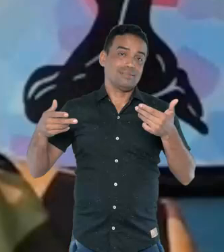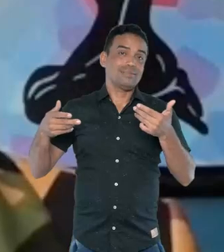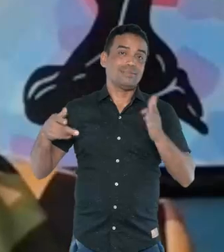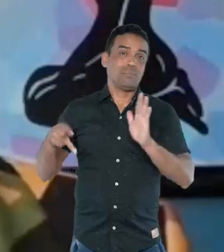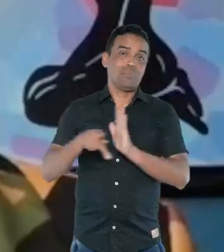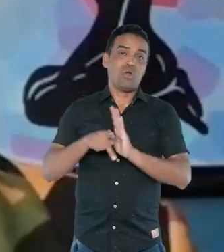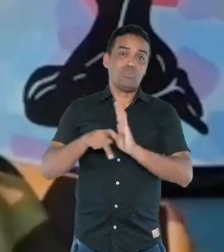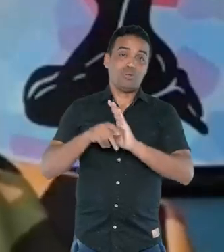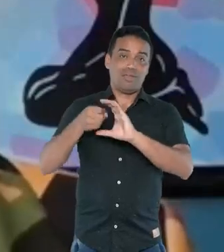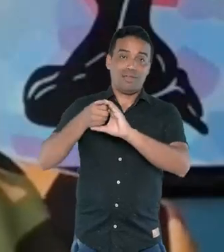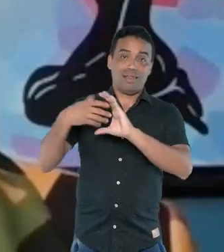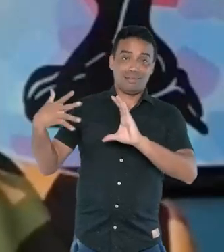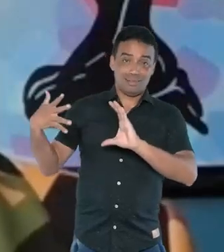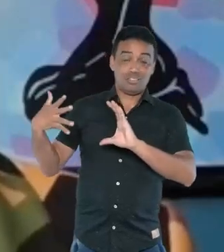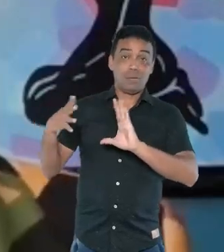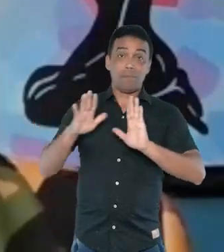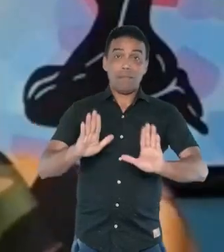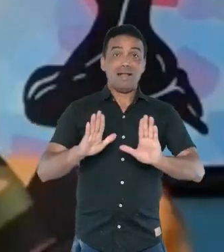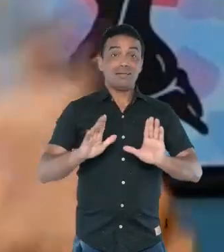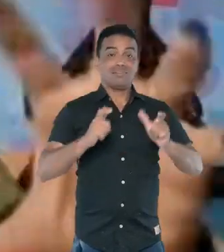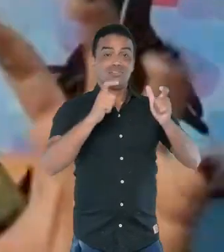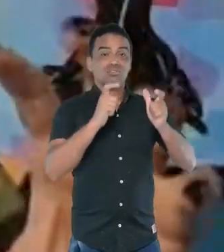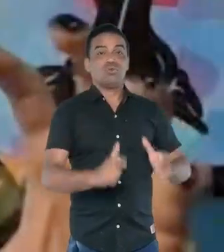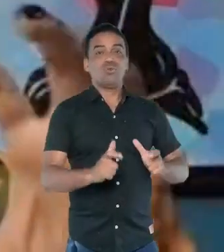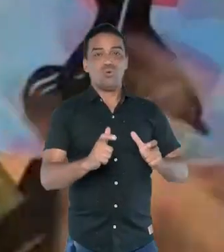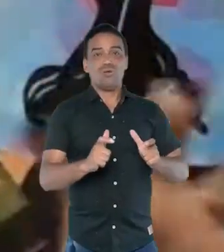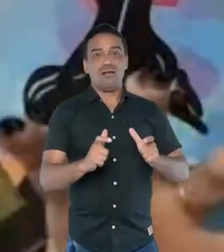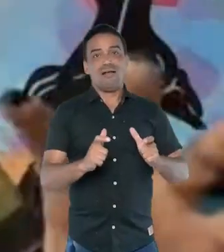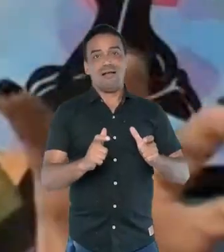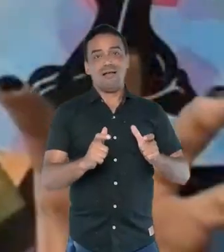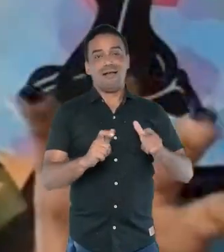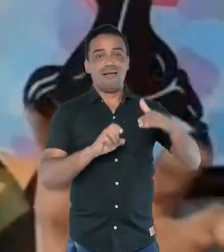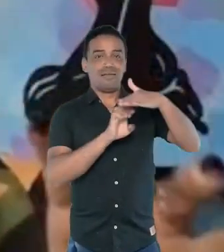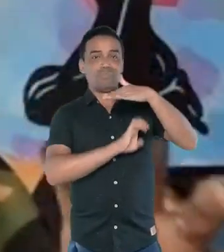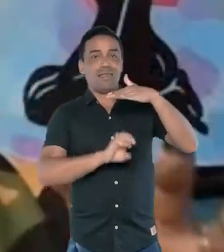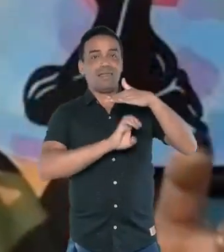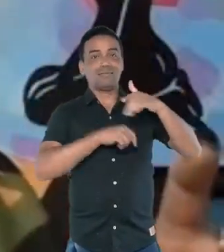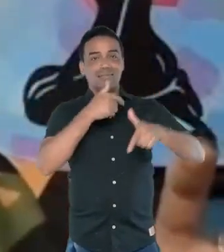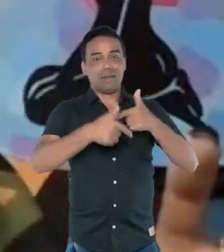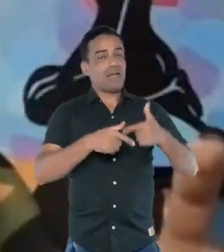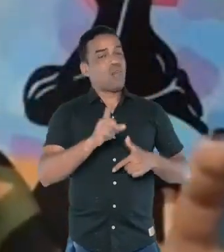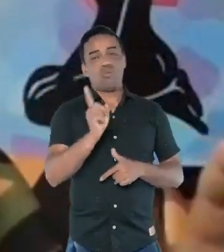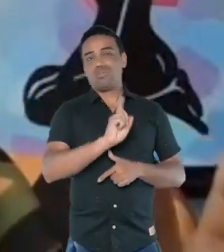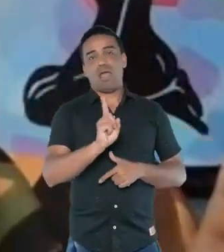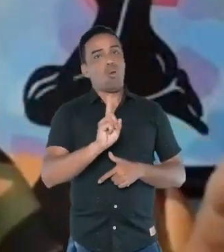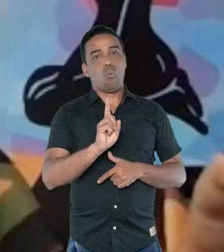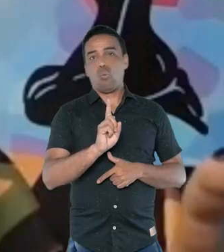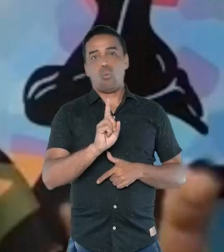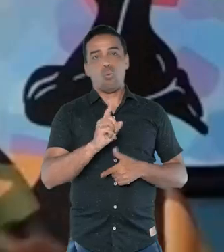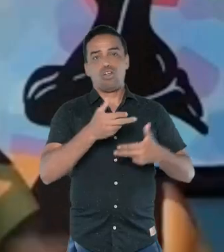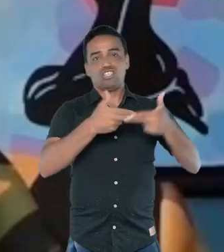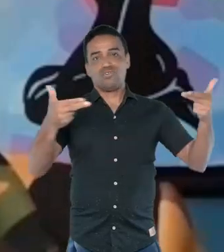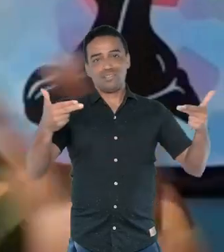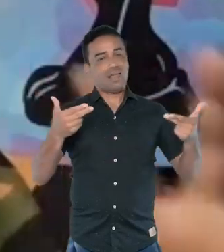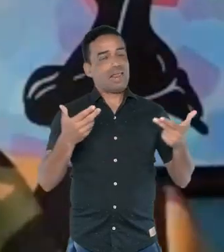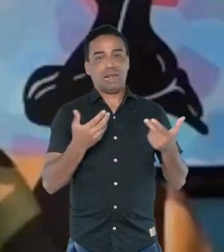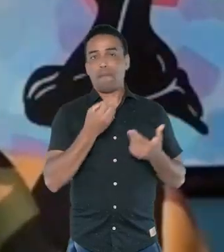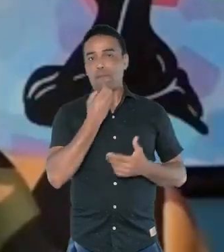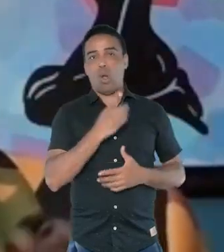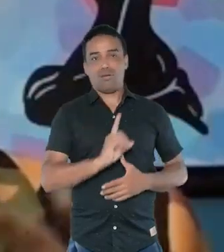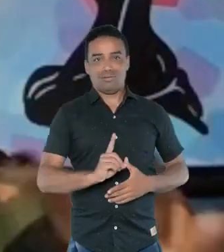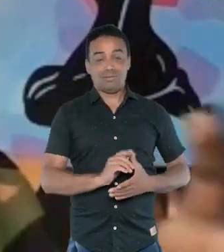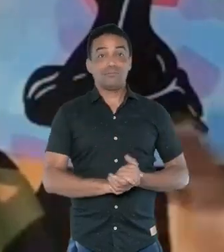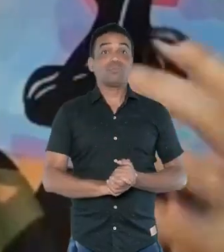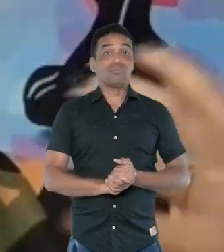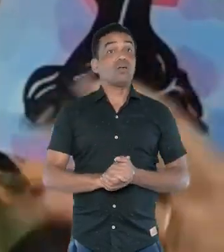né, por característica, mas o ambiente de trabalho não. E a gente está